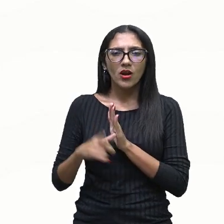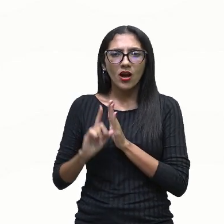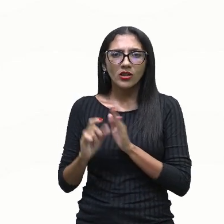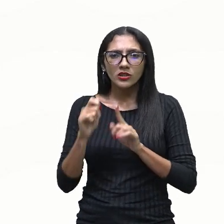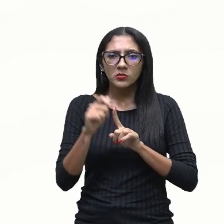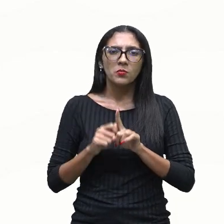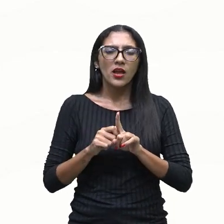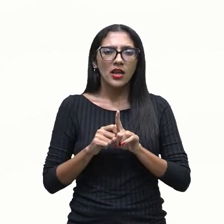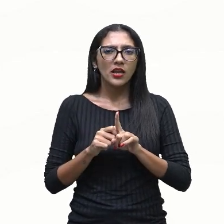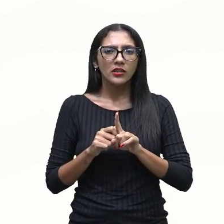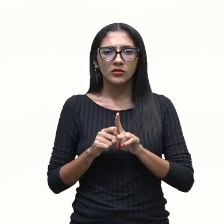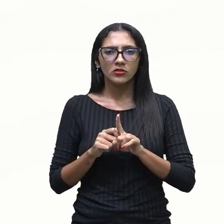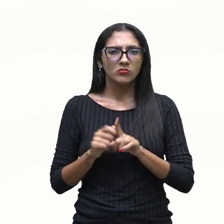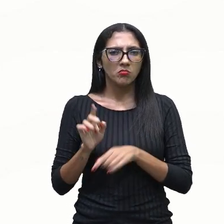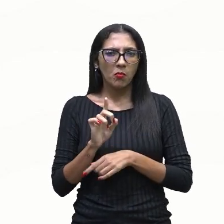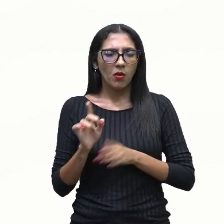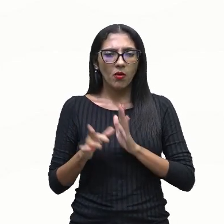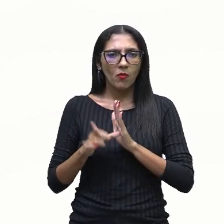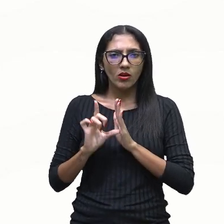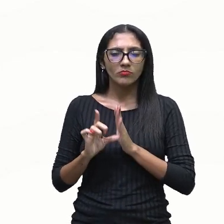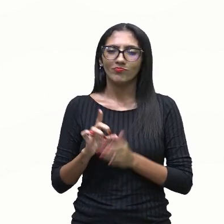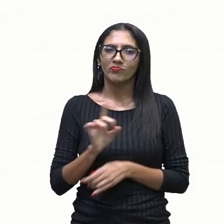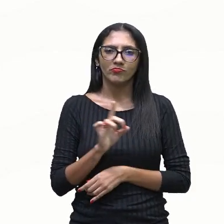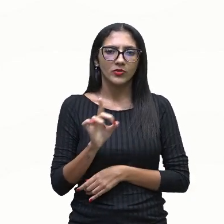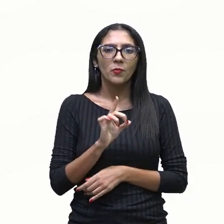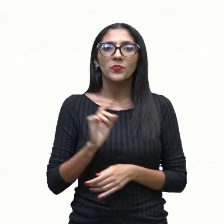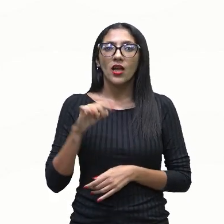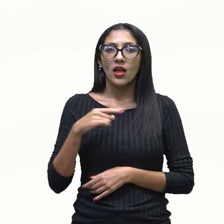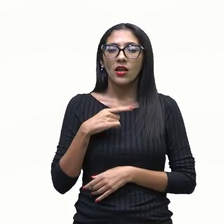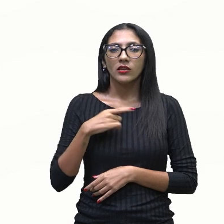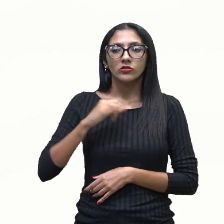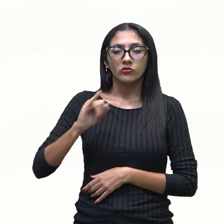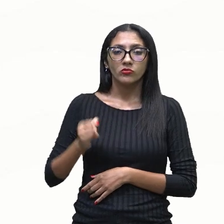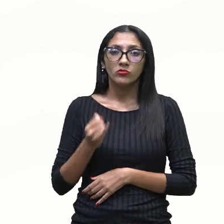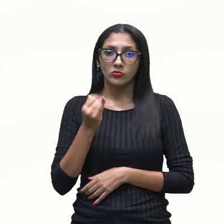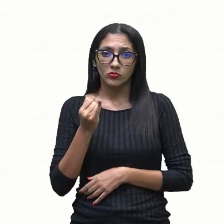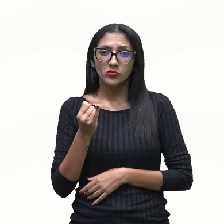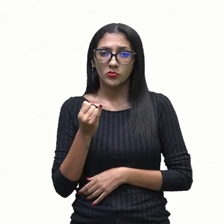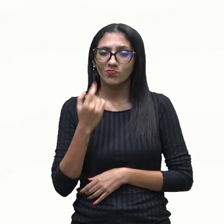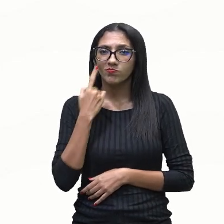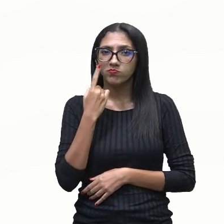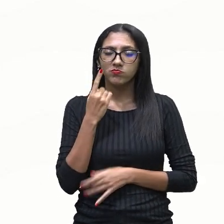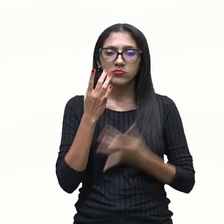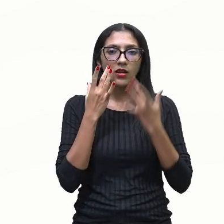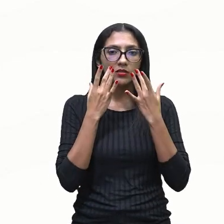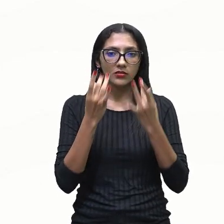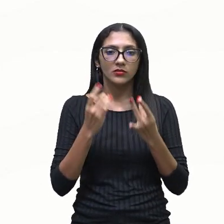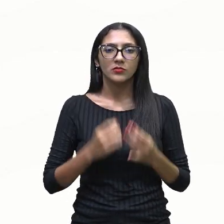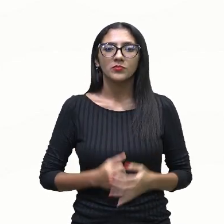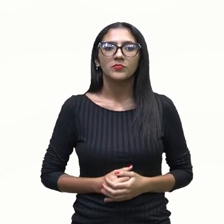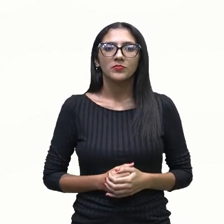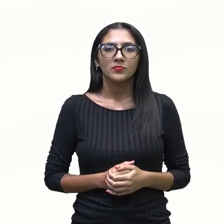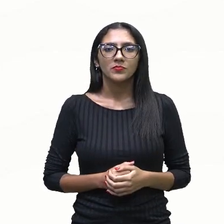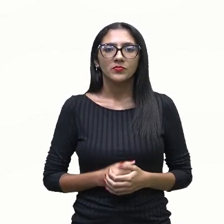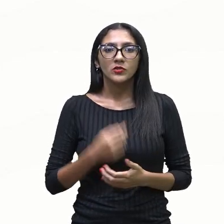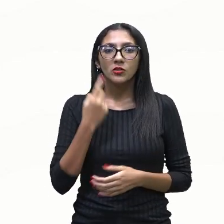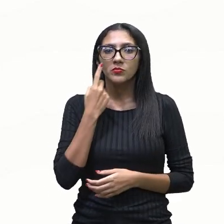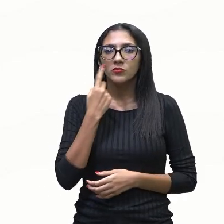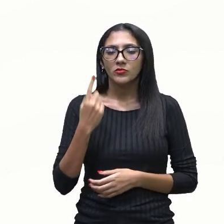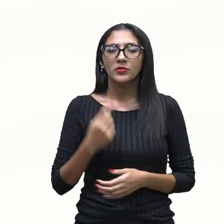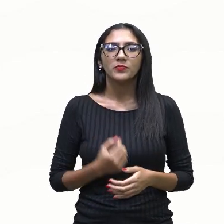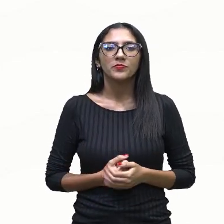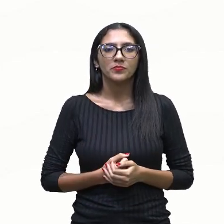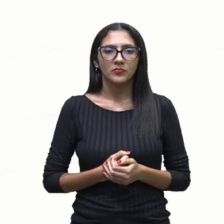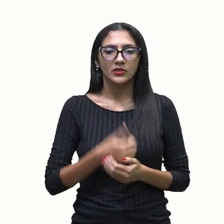foi cobrado no primeiro mês? Não, pessoal. Porque se você prestar atenção aqui, olha lá, aqui é